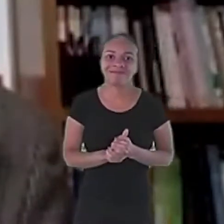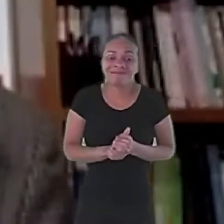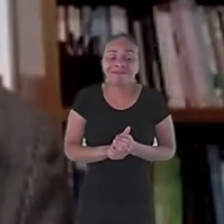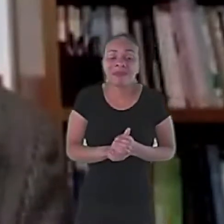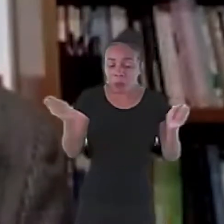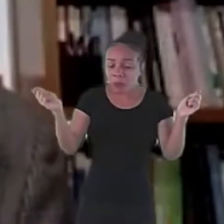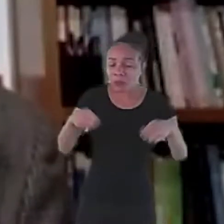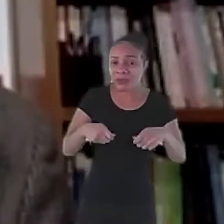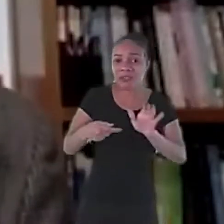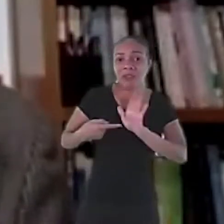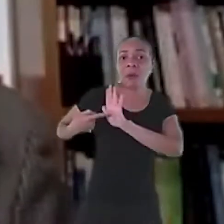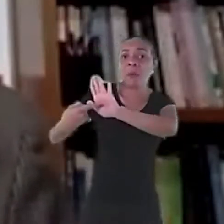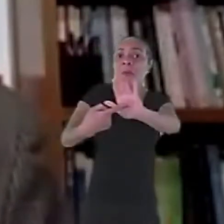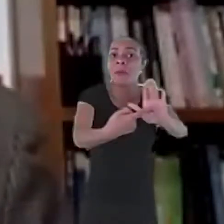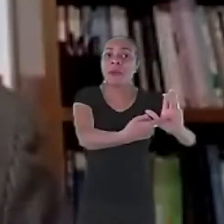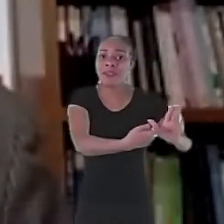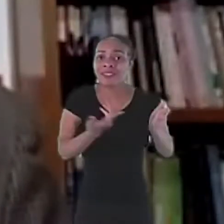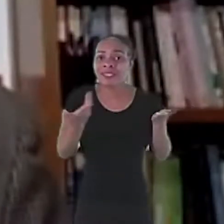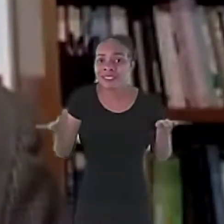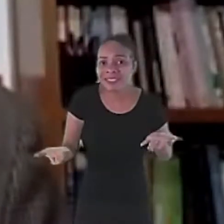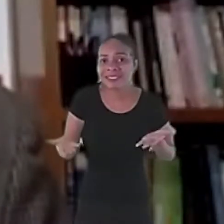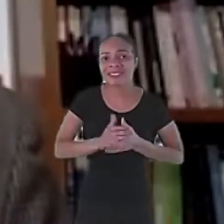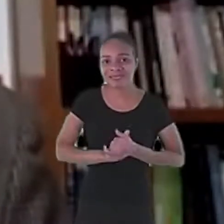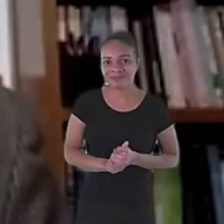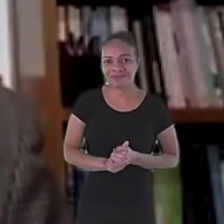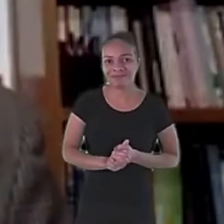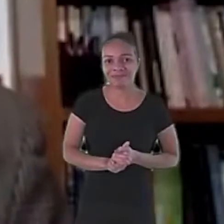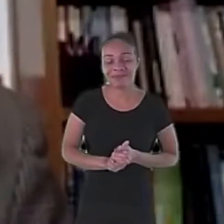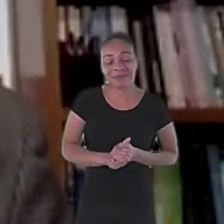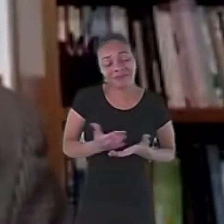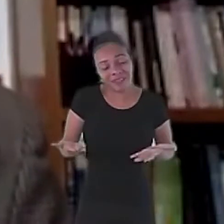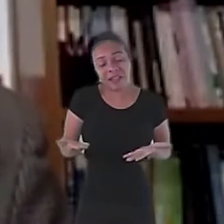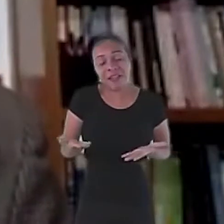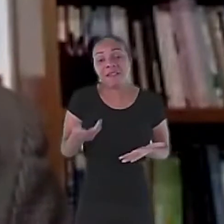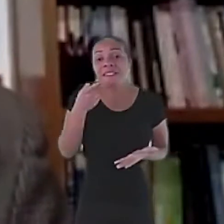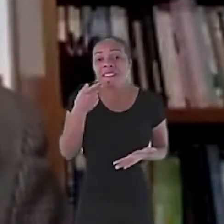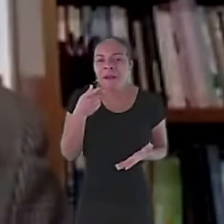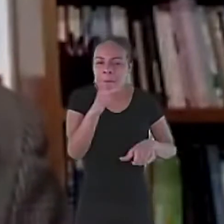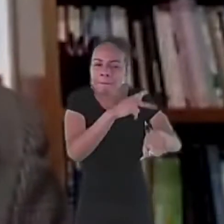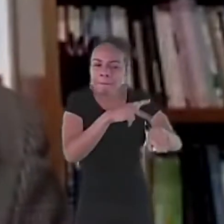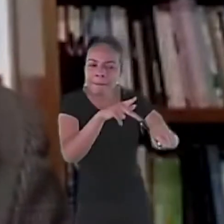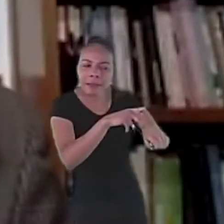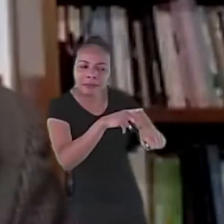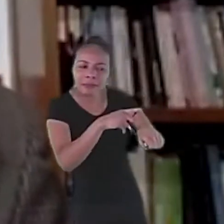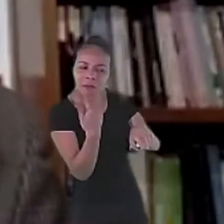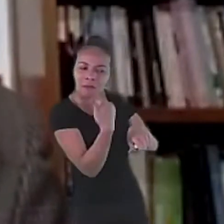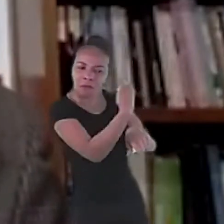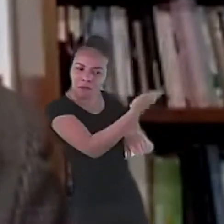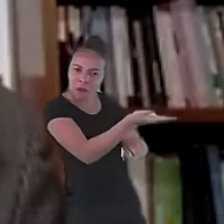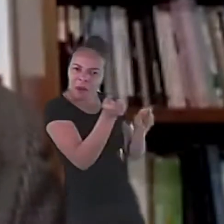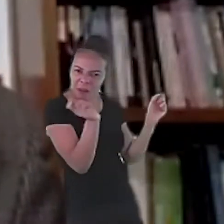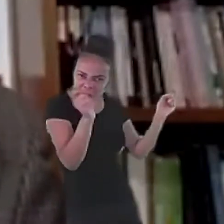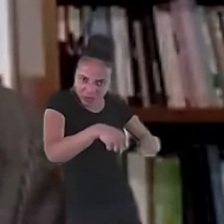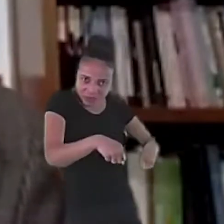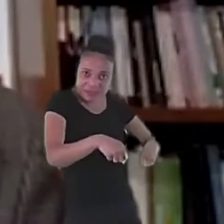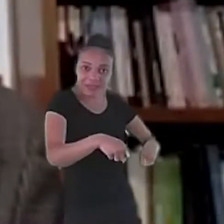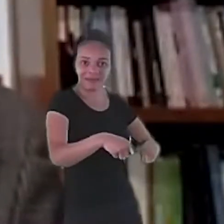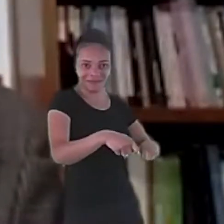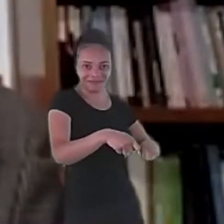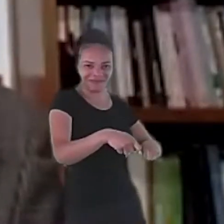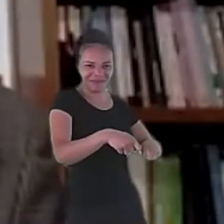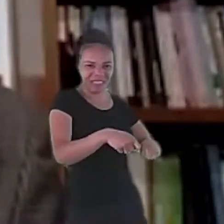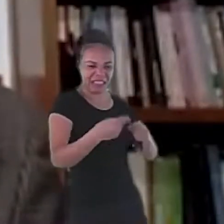país estrangeiro fosse permitido. É permitido criticar